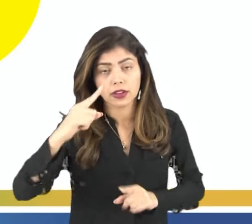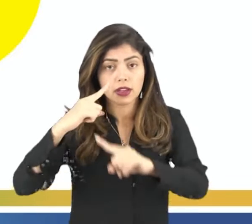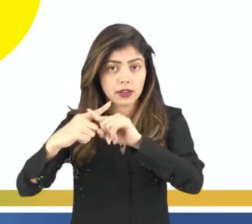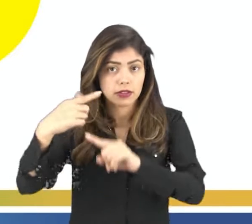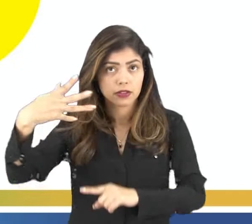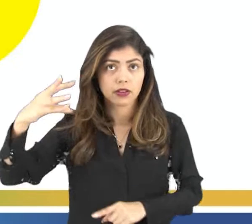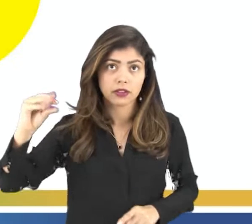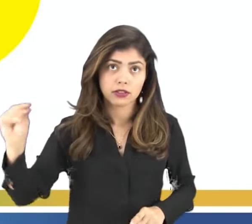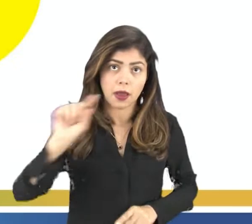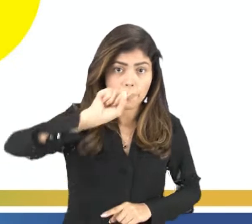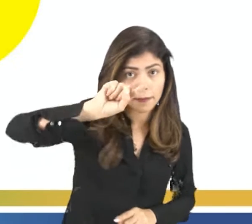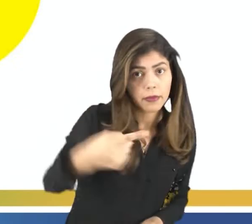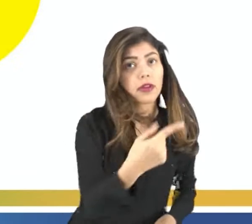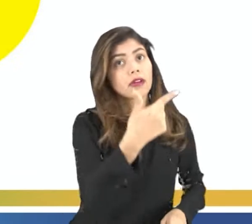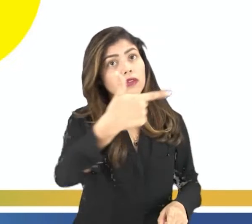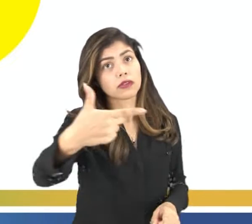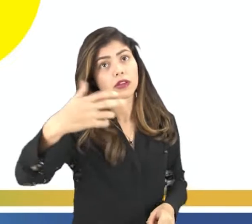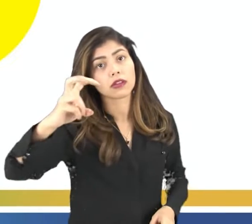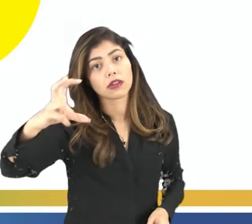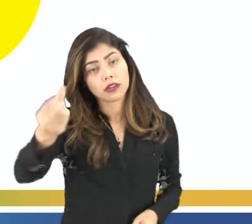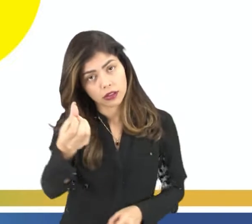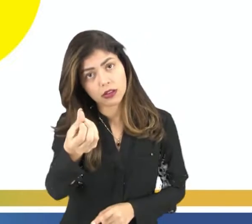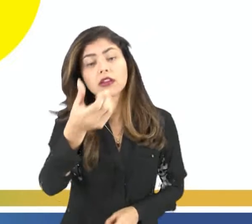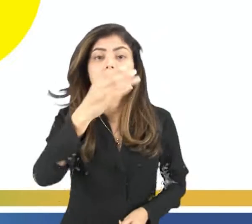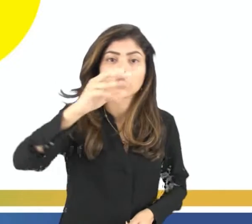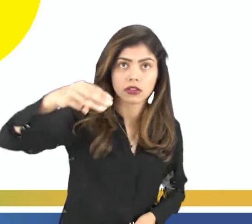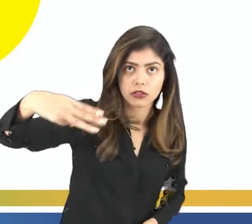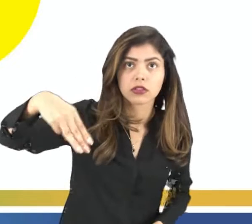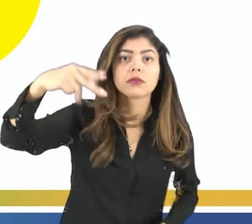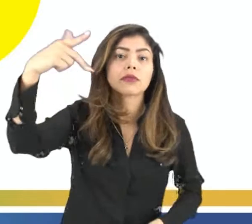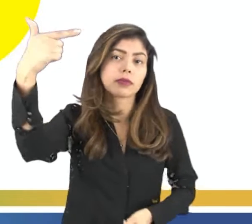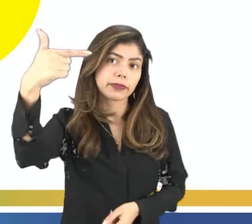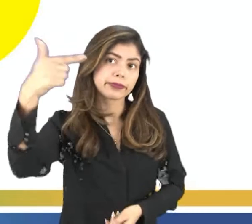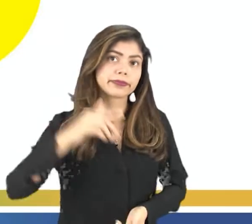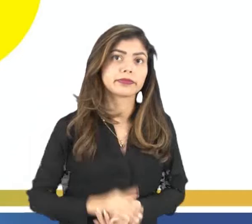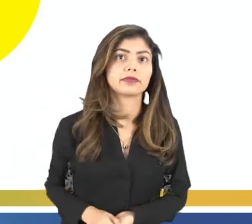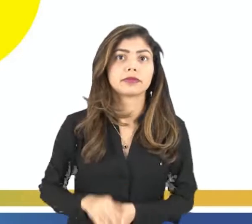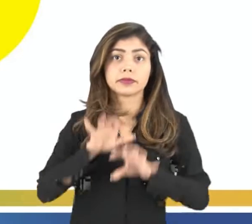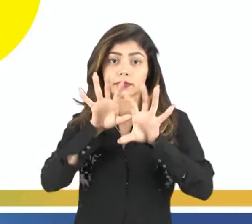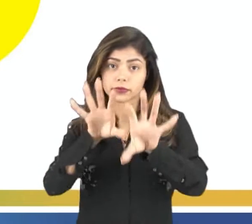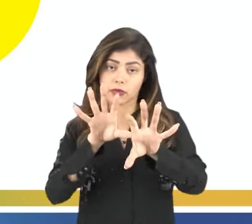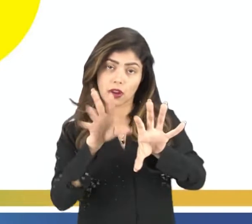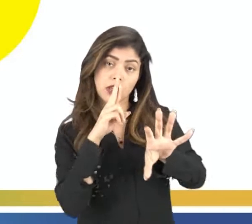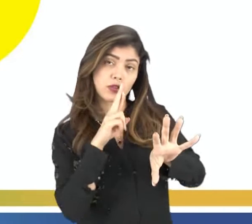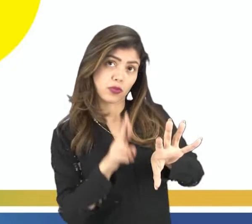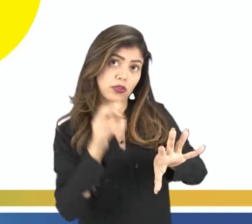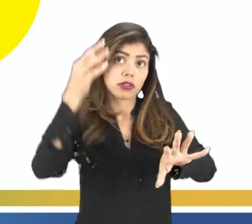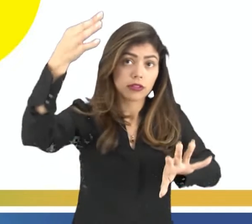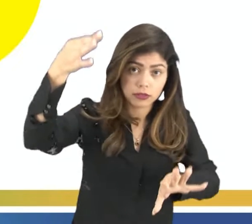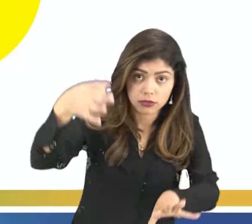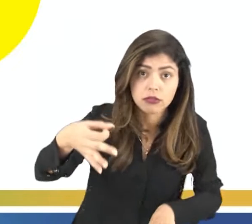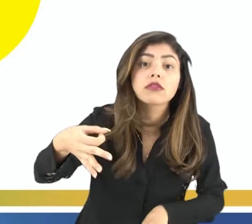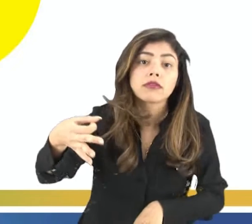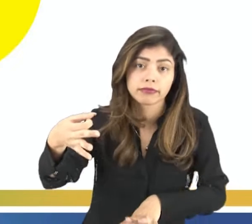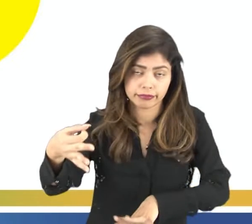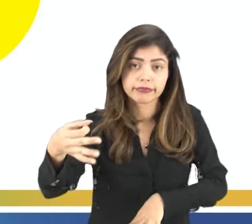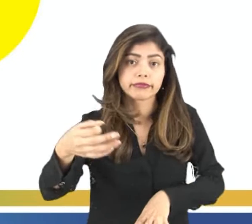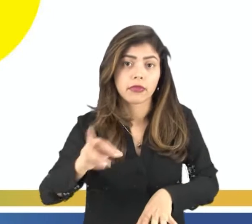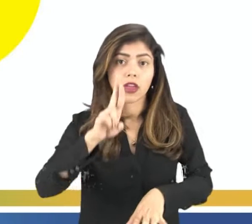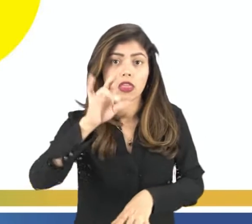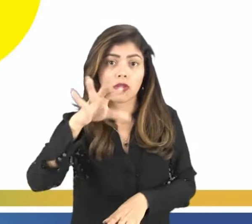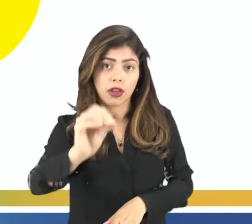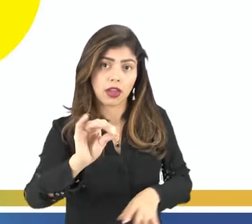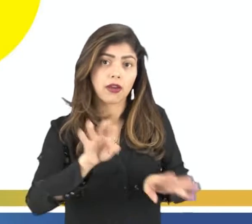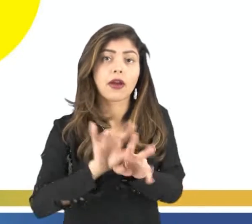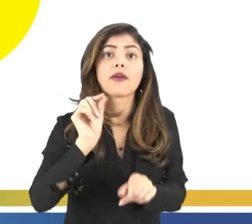encontramos 1.256 centímetros quadrados. Então, a área desse nosso círculo, cujo raio é